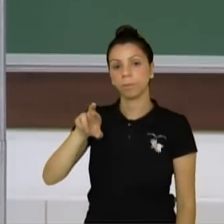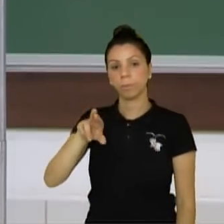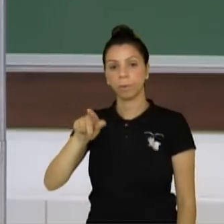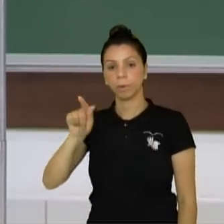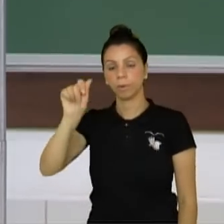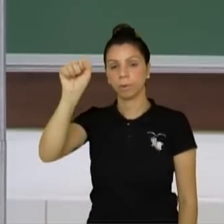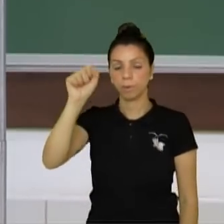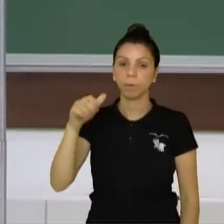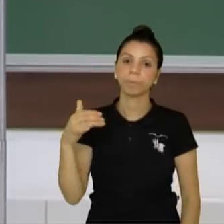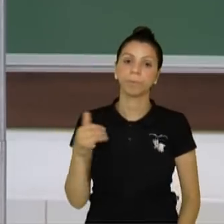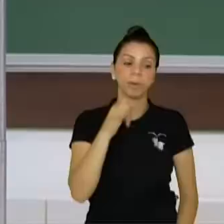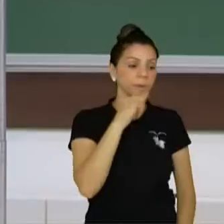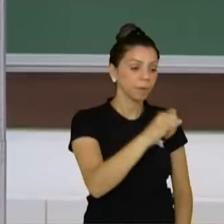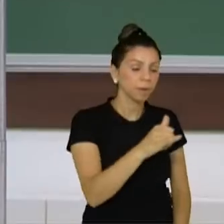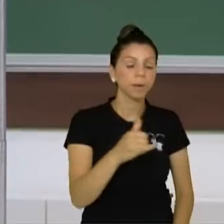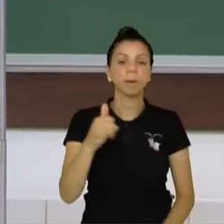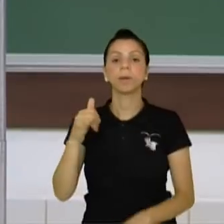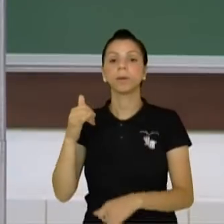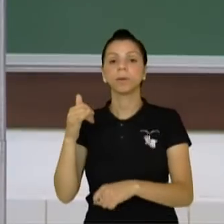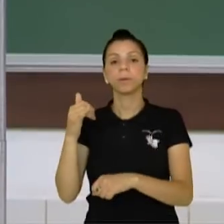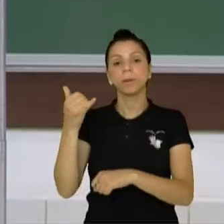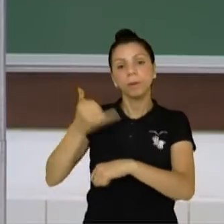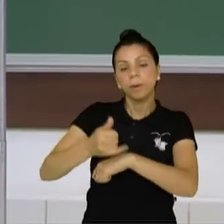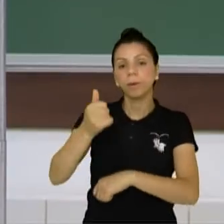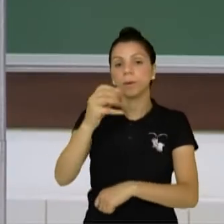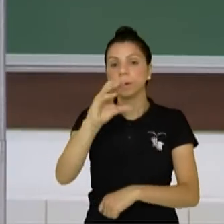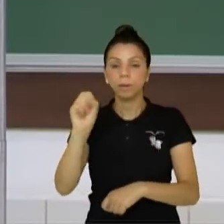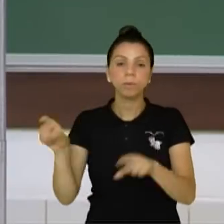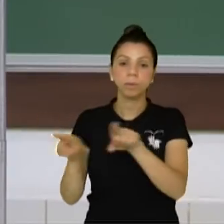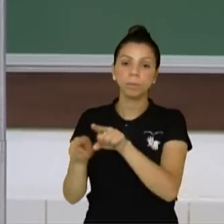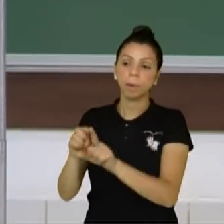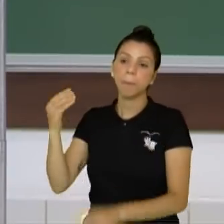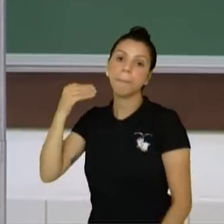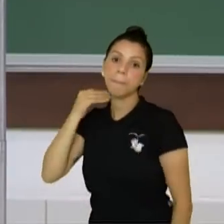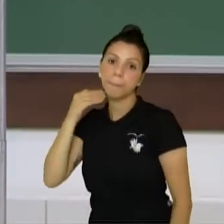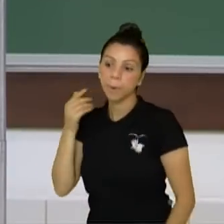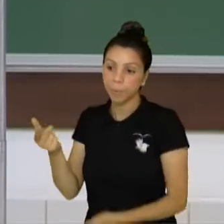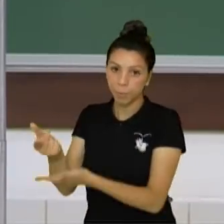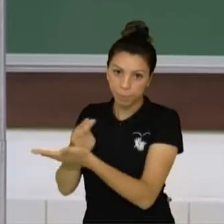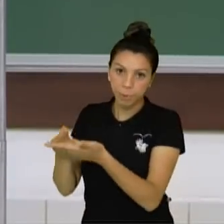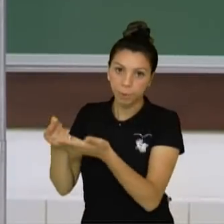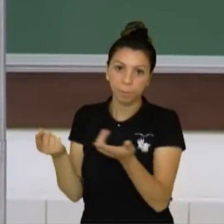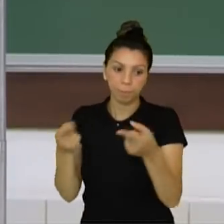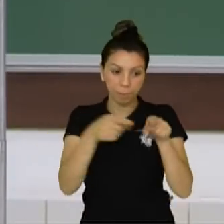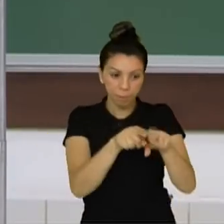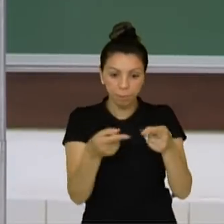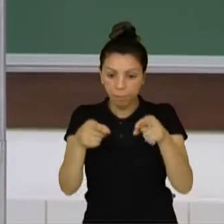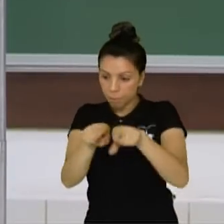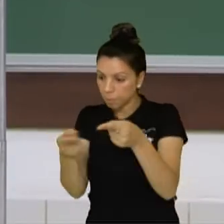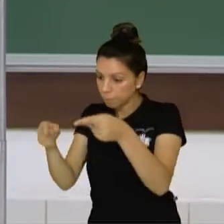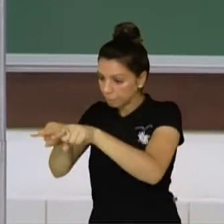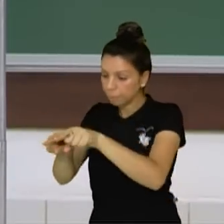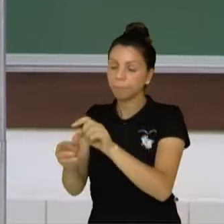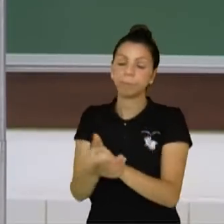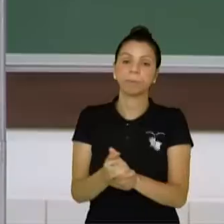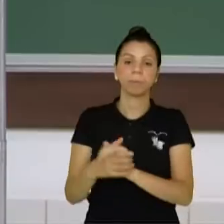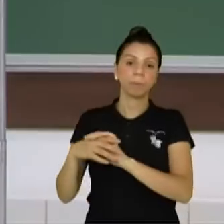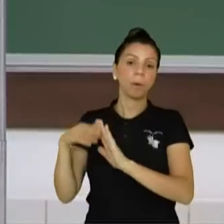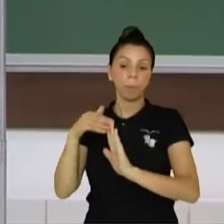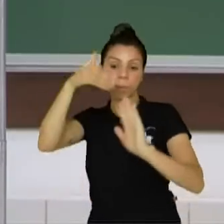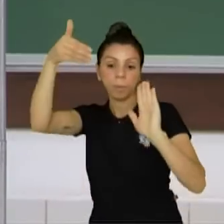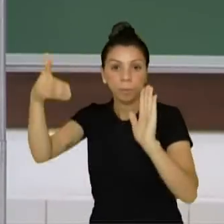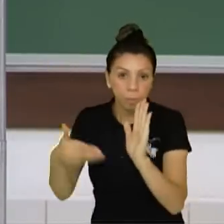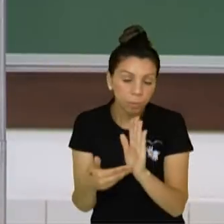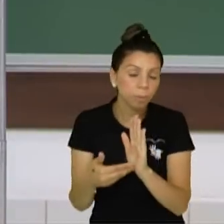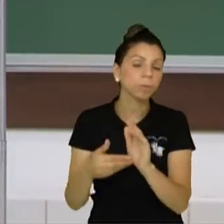aço, eletricidade e dinheiro, com o banco. O que vai acontecer? Tudo isso, né, essas atividades